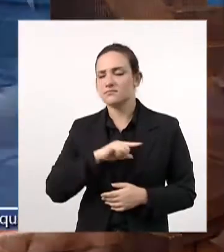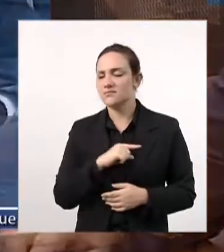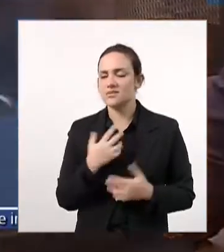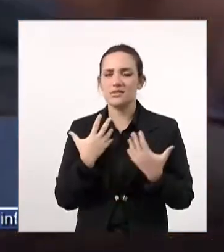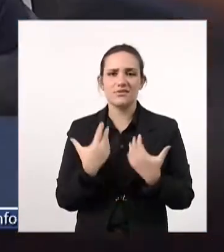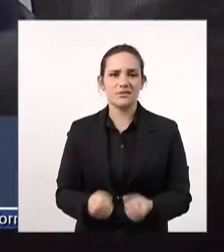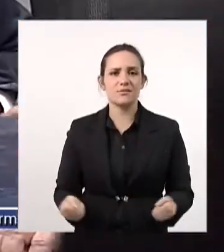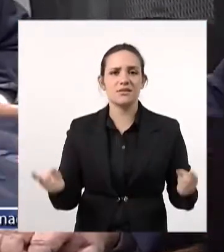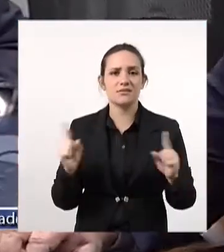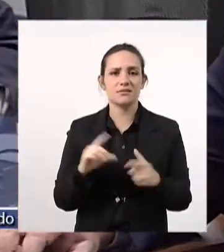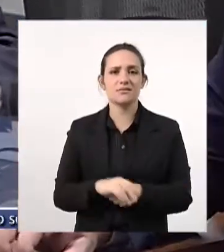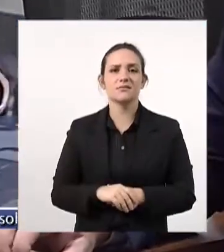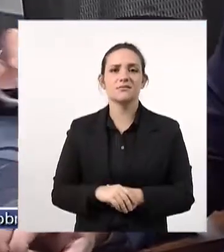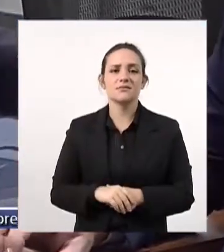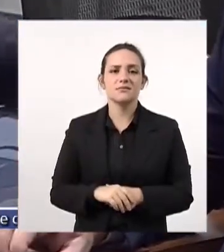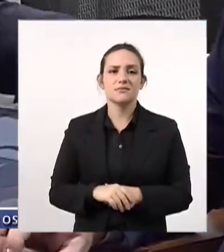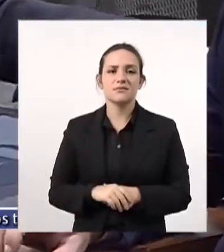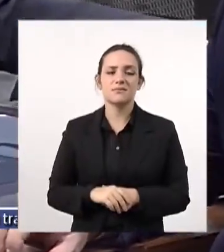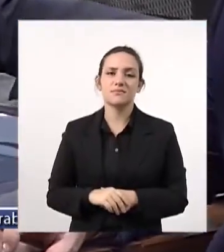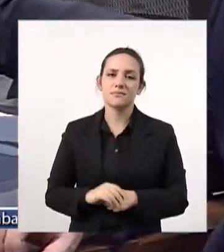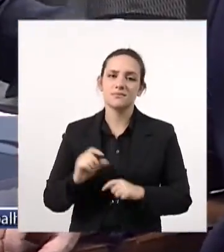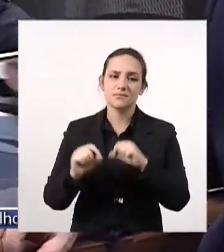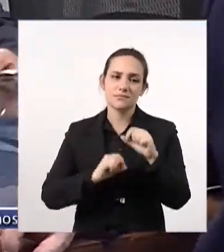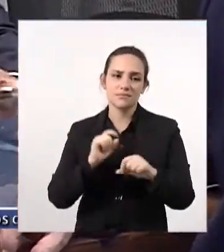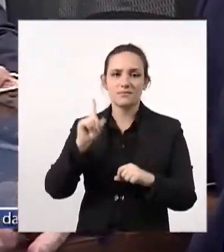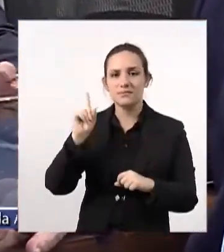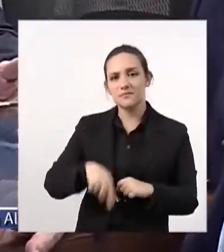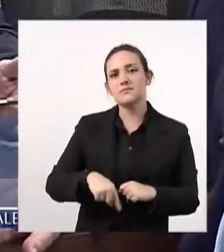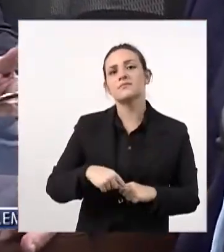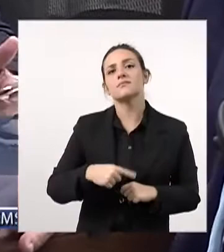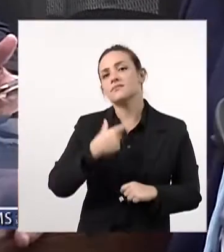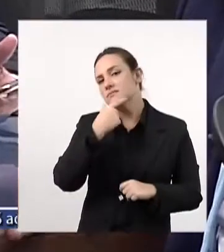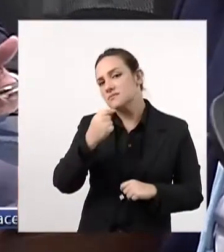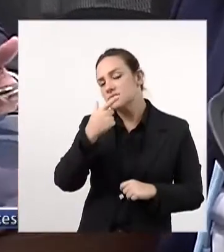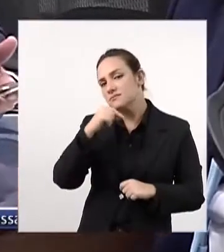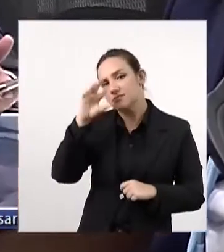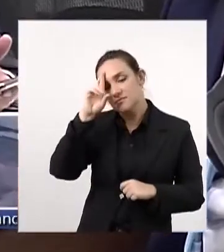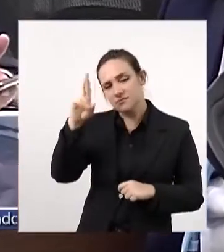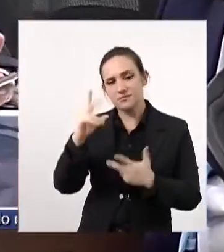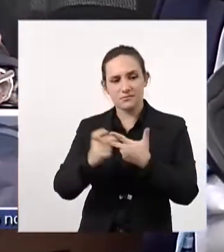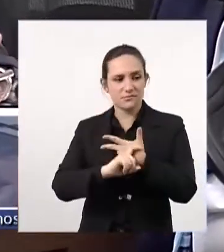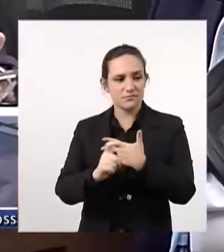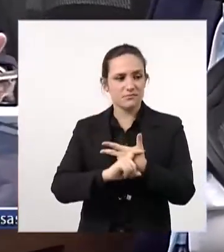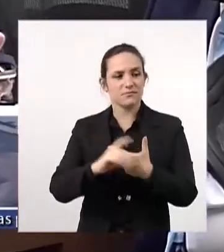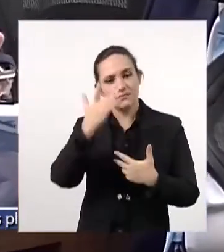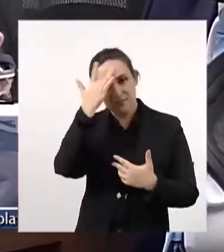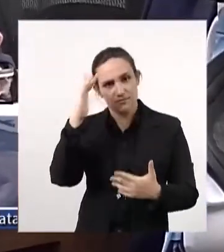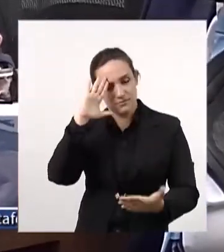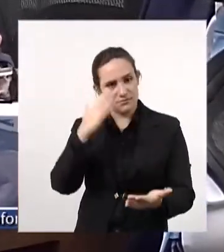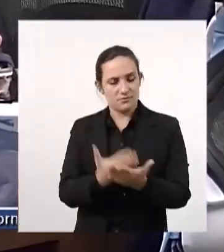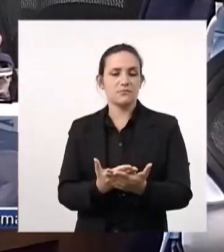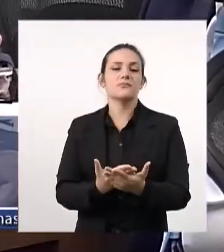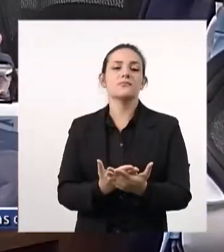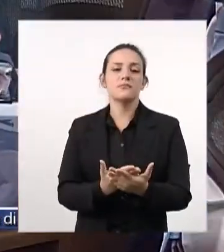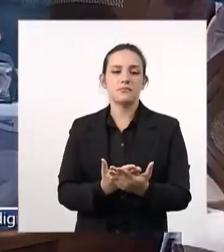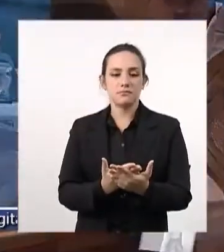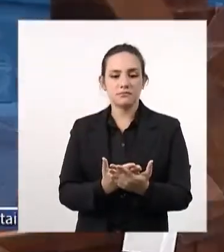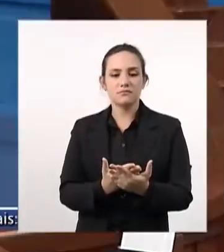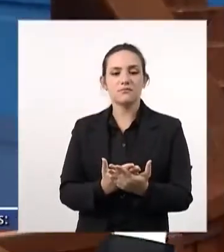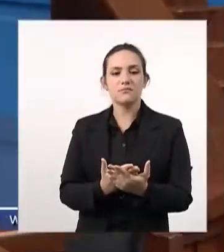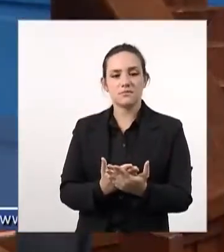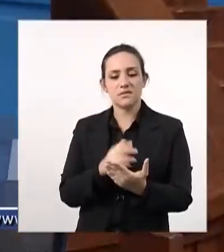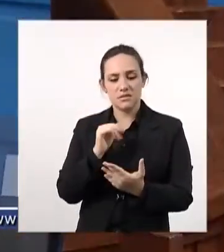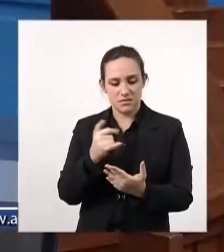inadmissível. E aí, onde entra a importância de homens, gestores preparados, gestores que acreditam que cada R$1 que se